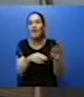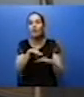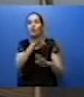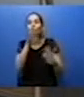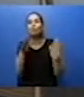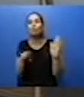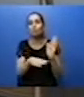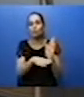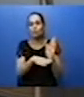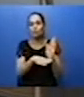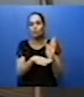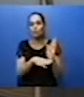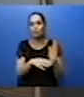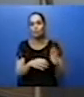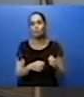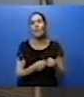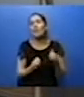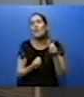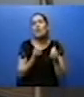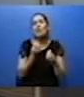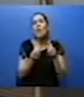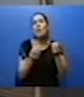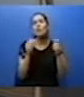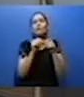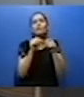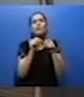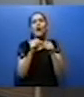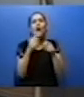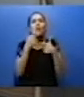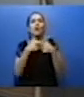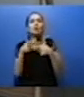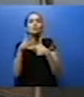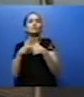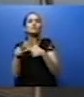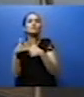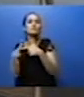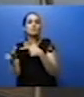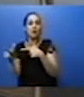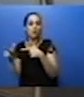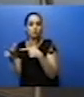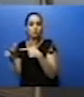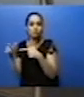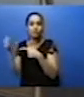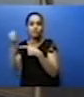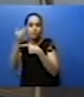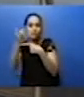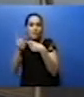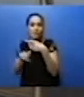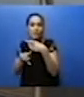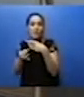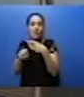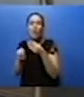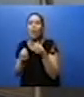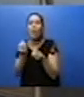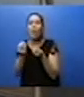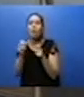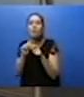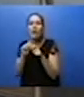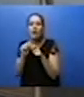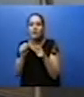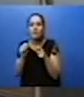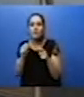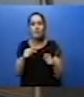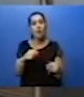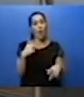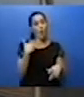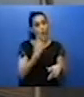e então como que a gente faz a divisão de frações é para gente evitar esse problema e a